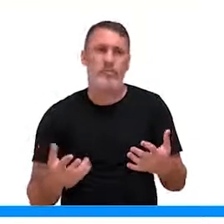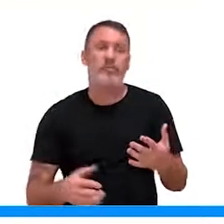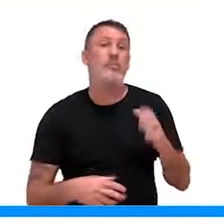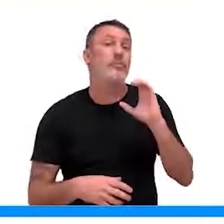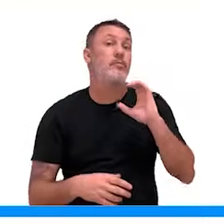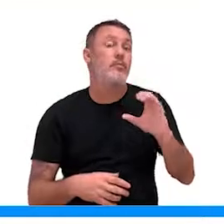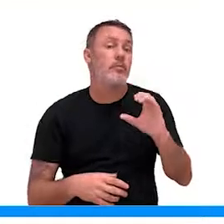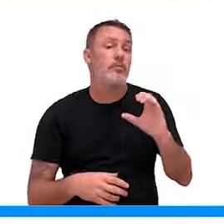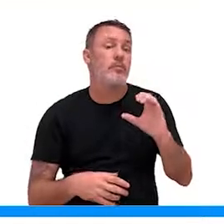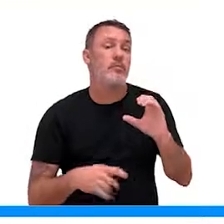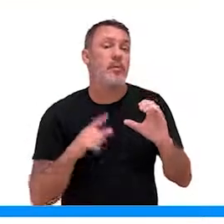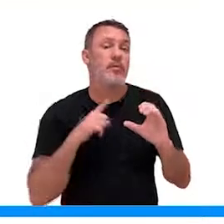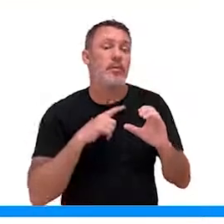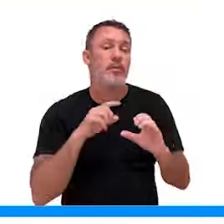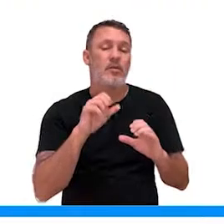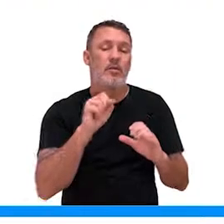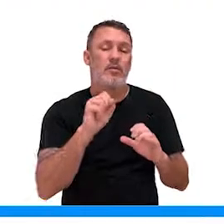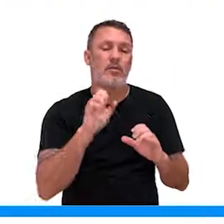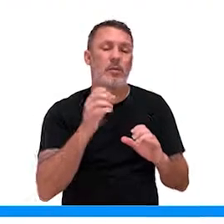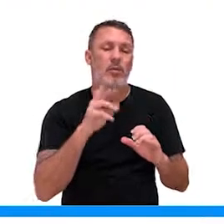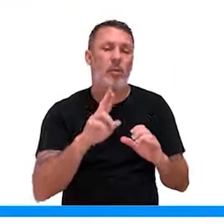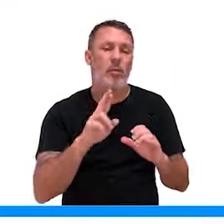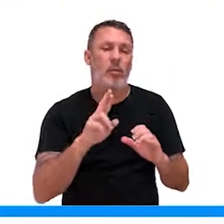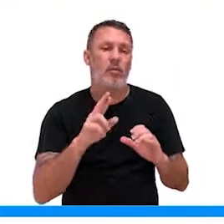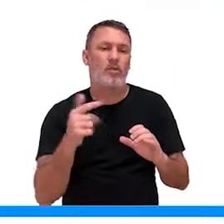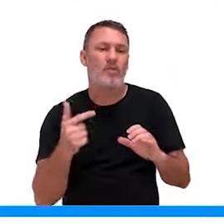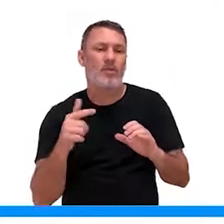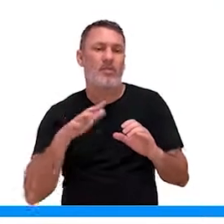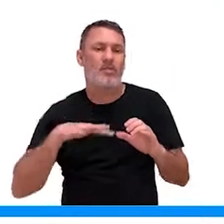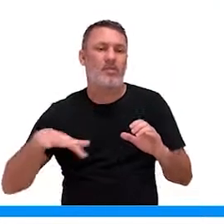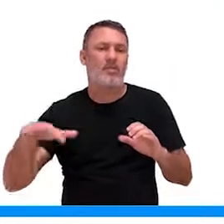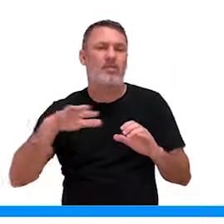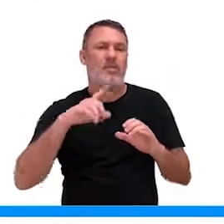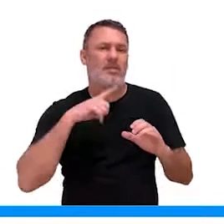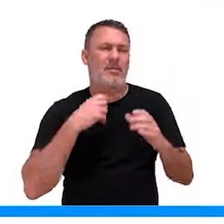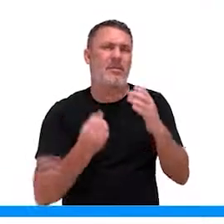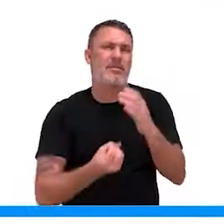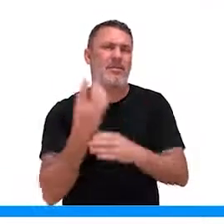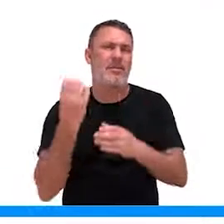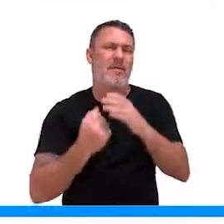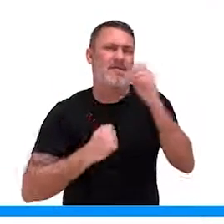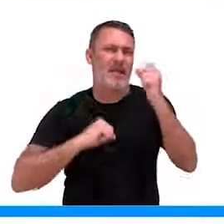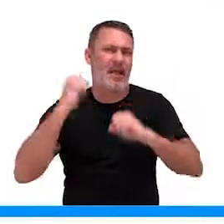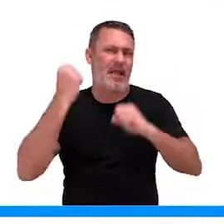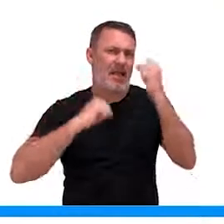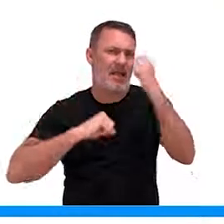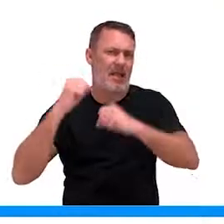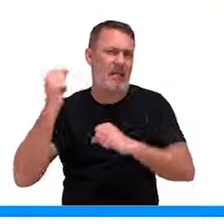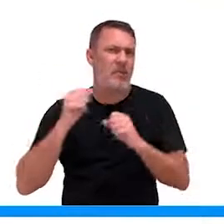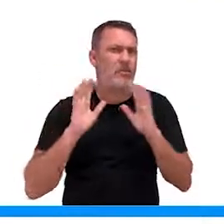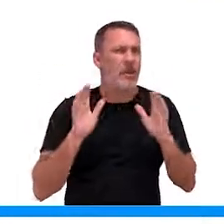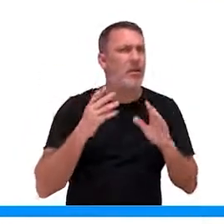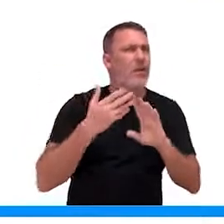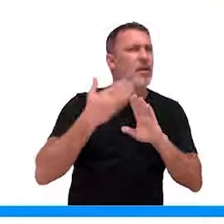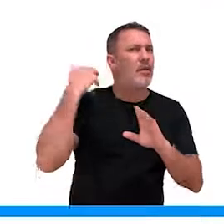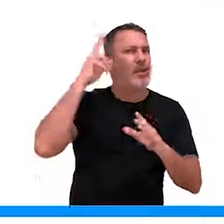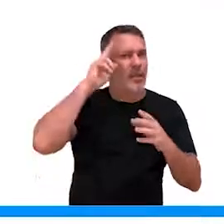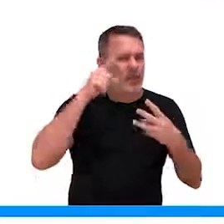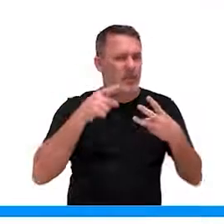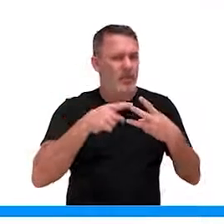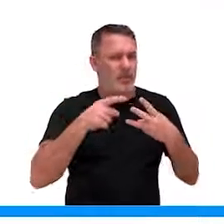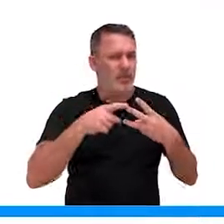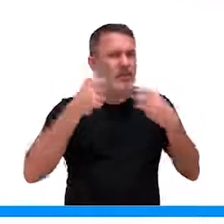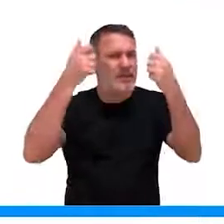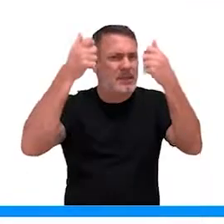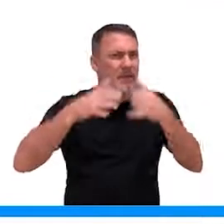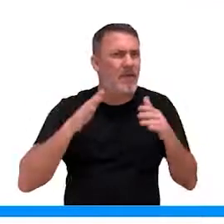setor secundário, mediante o número de estabelecimentos industriais. Mas, peraí, ele está focando aqui só a